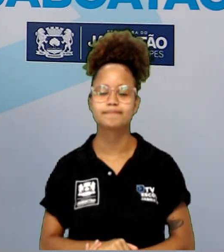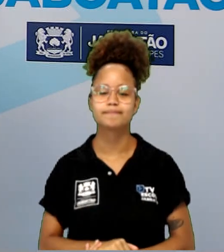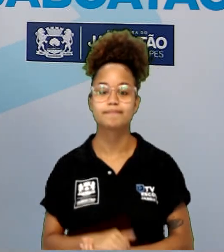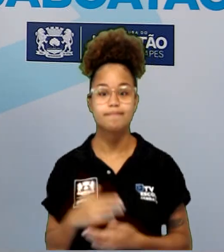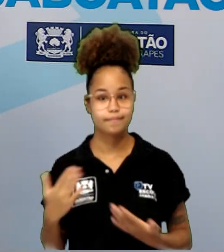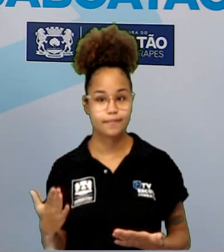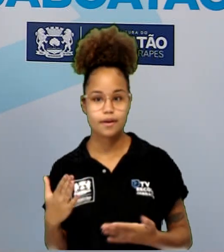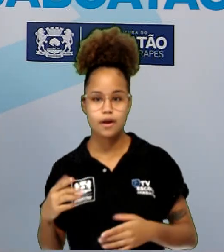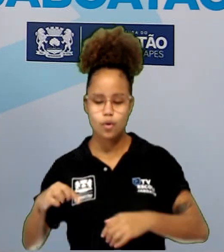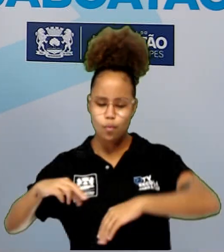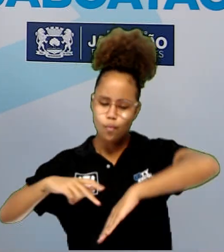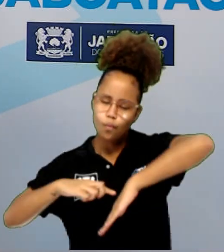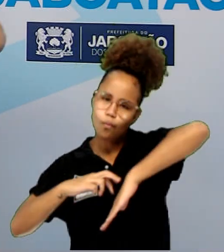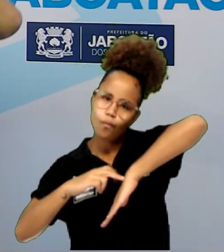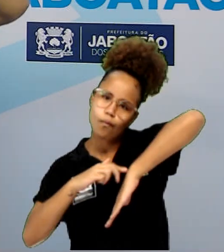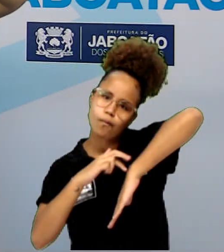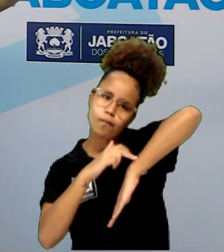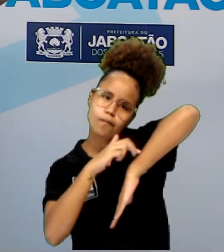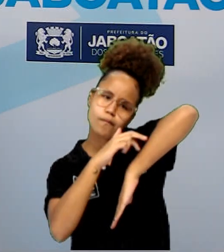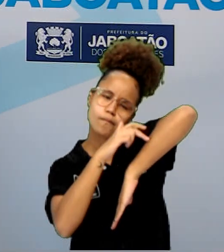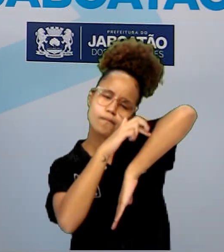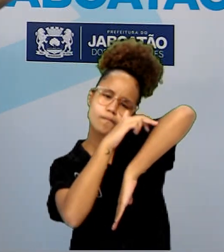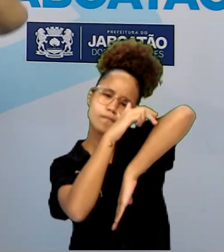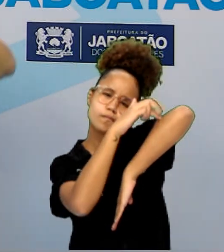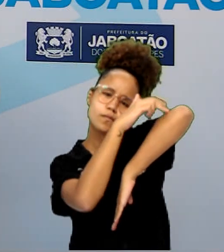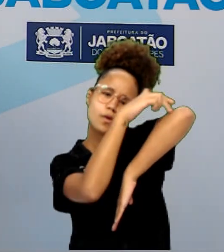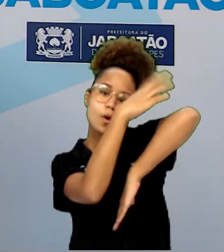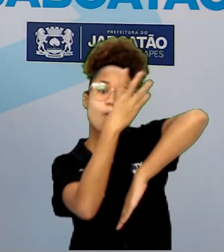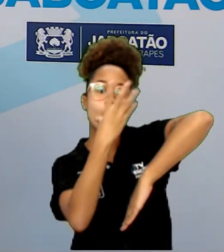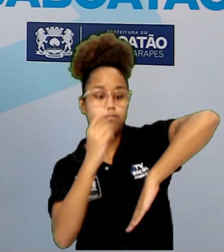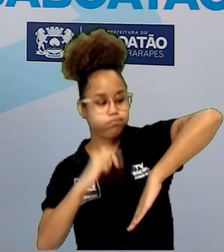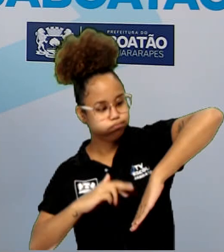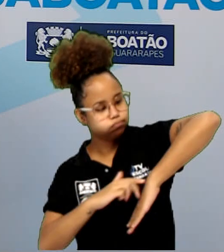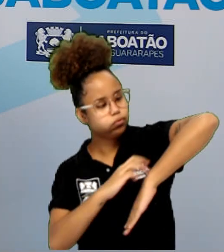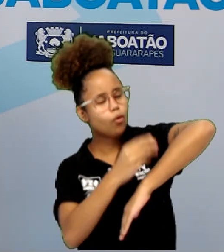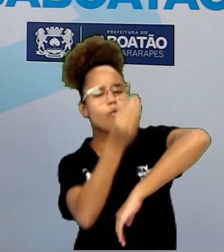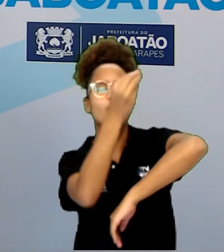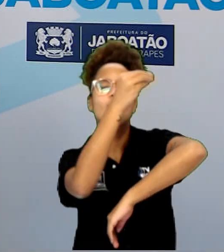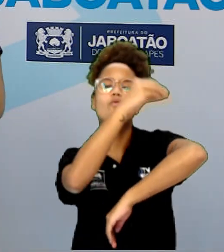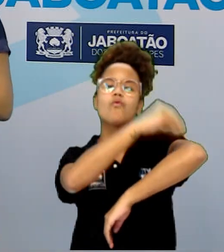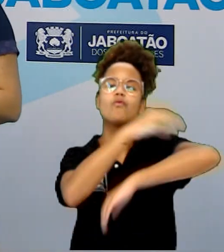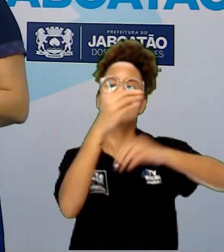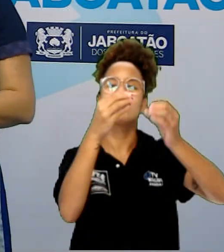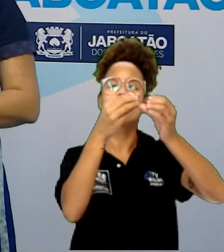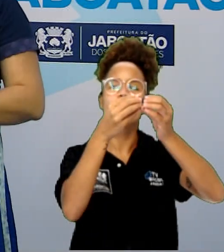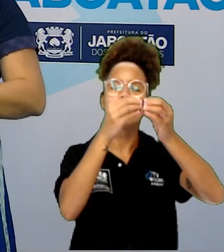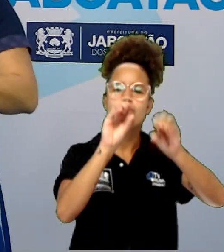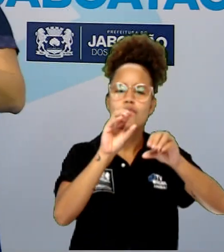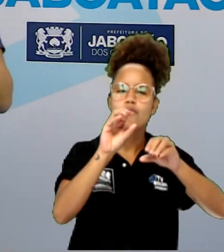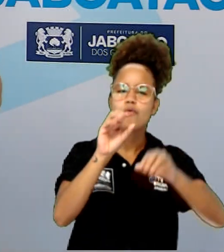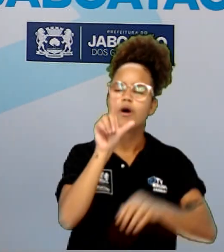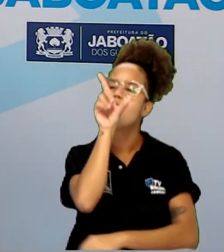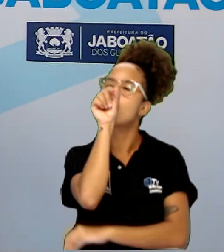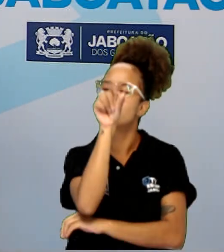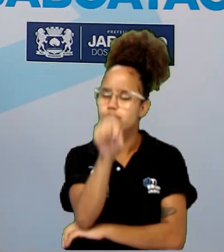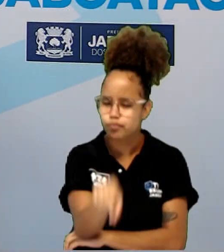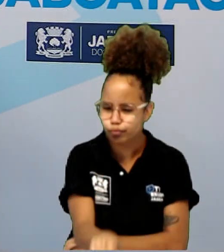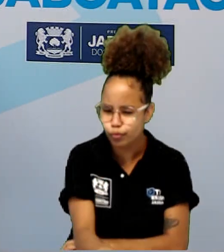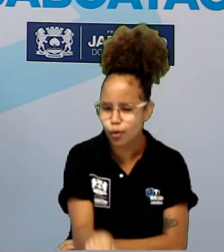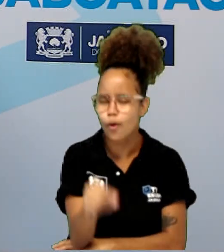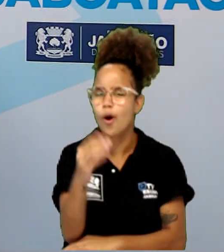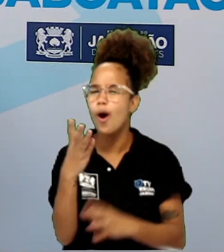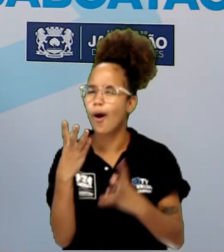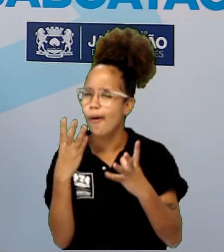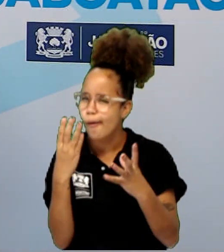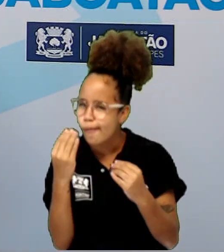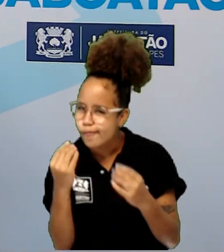Avelina subiu a montanha muito alta para pôr seus ovos. Avelina, um avestruz, muito daquela danadinha